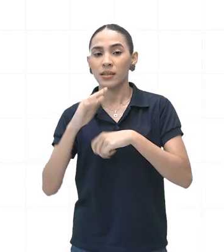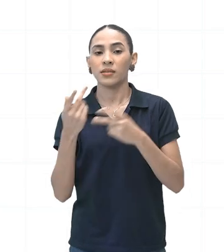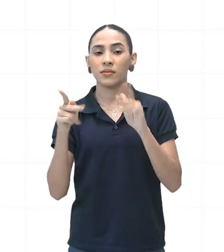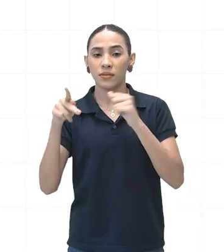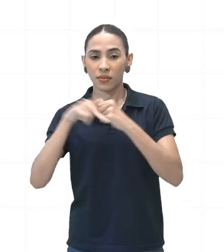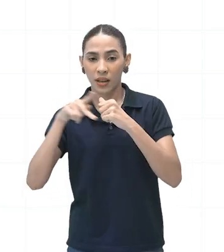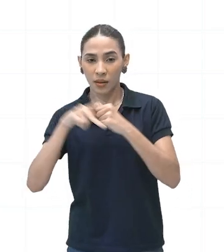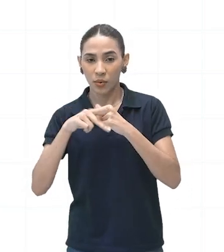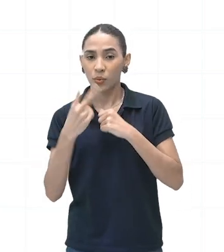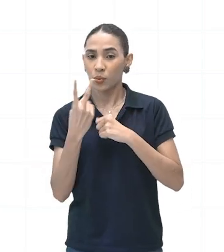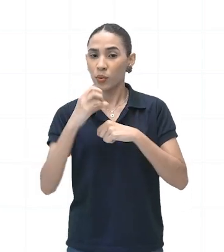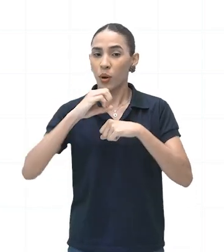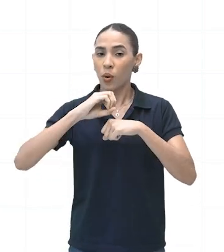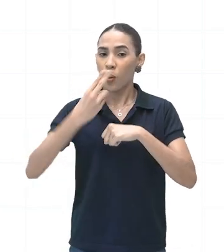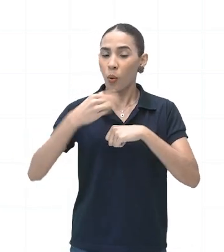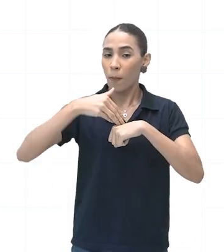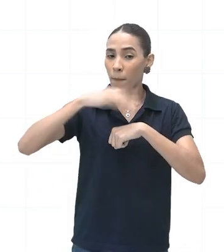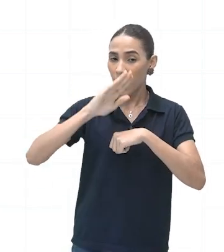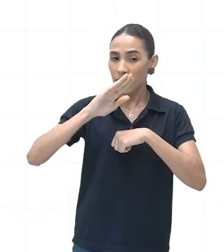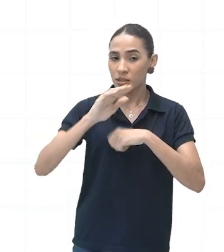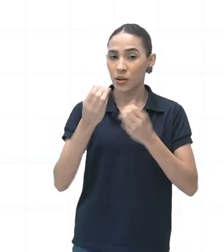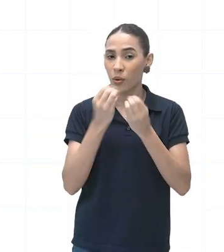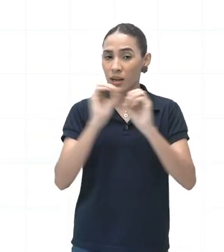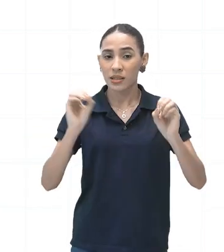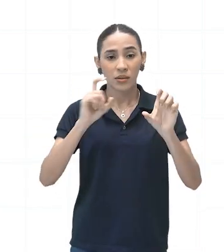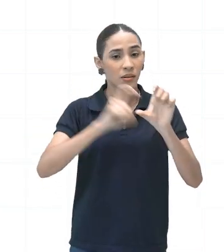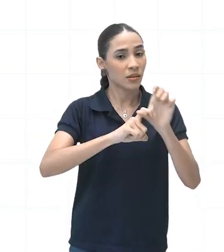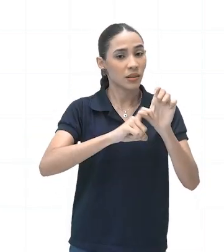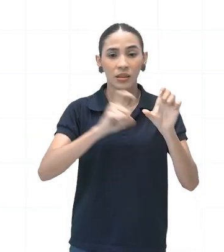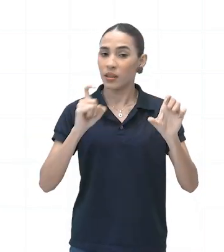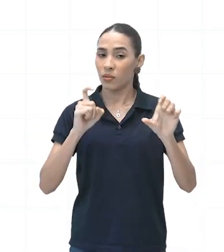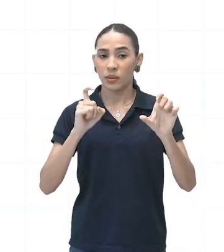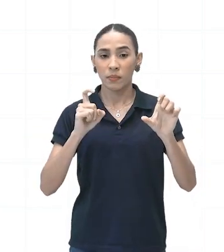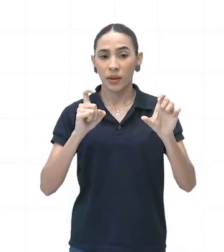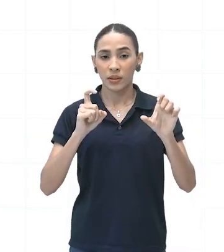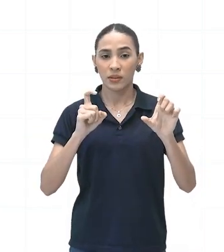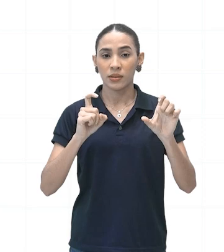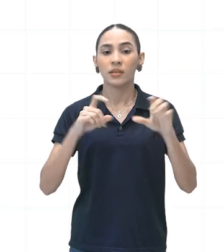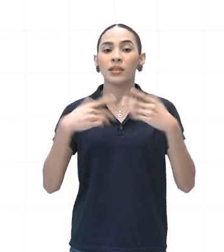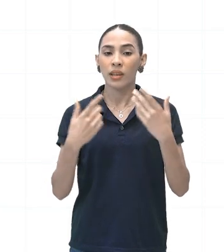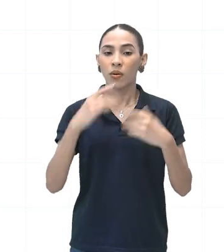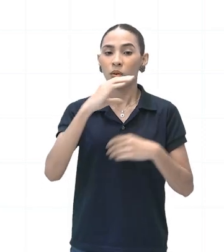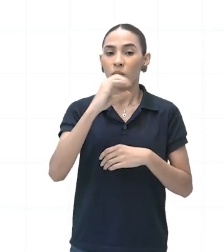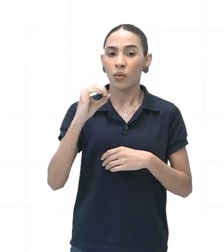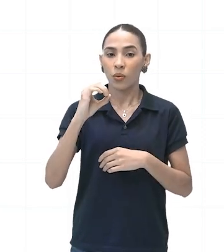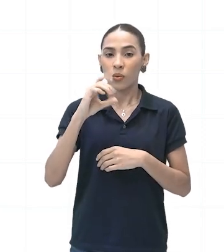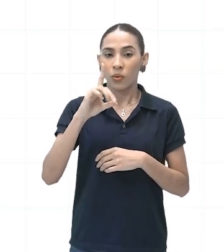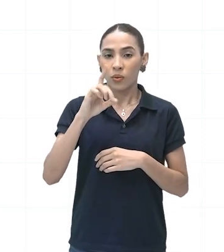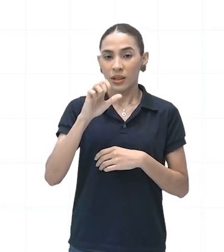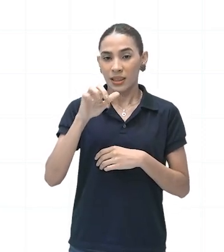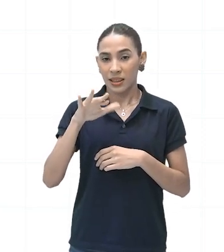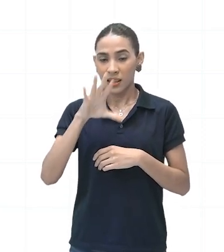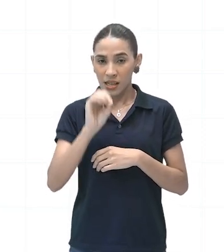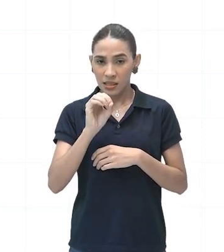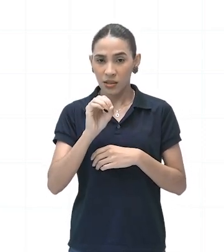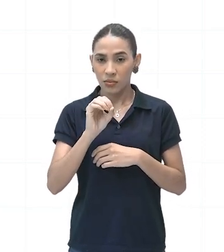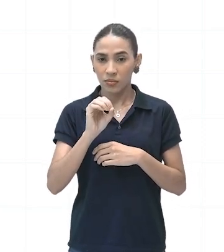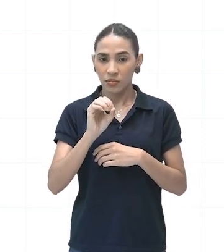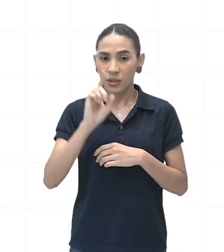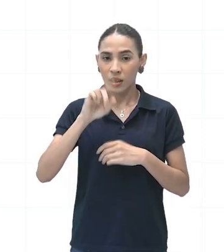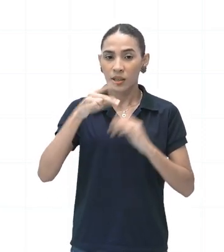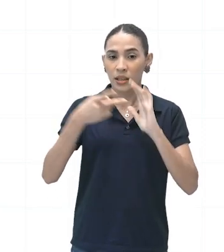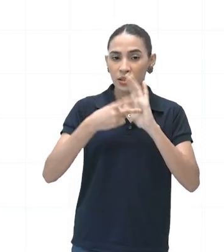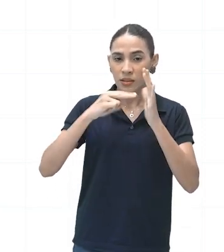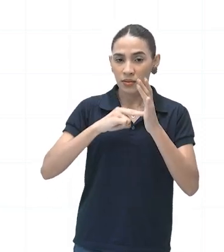ou mais orações que não dependem uma da outra. Então eu tenho período composto por coordenação, que segundo a nossa